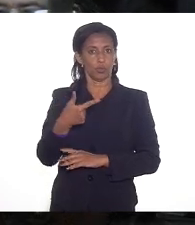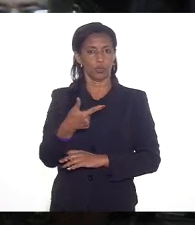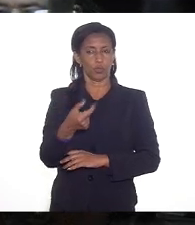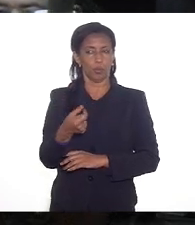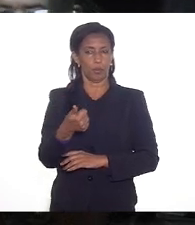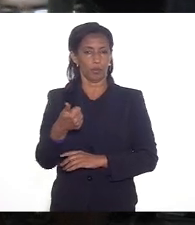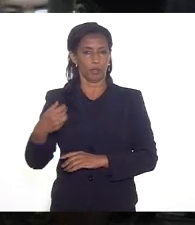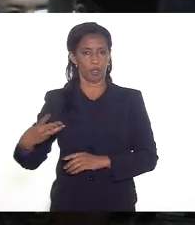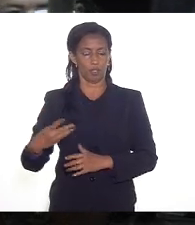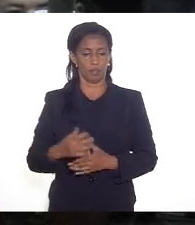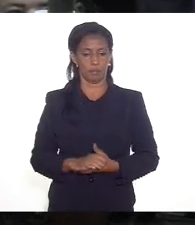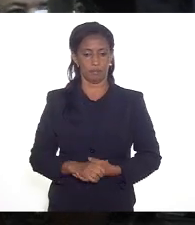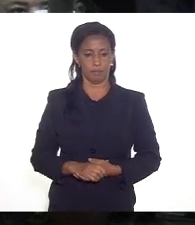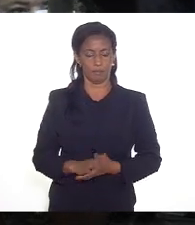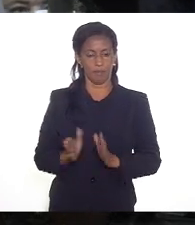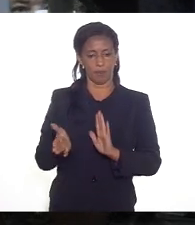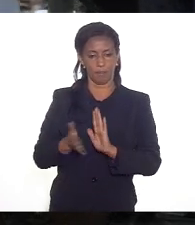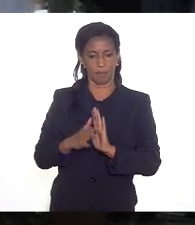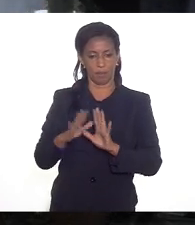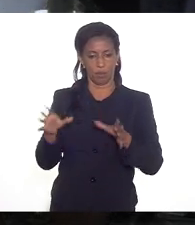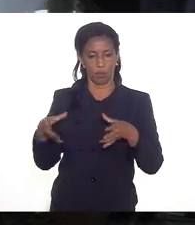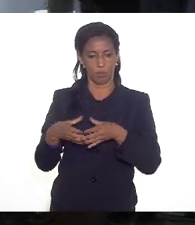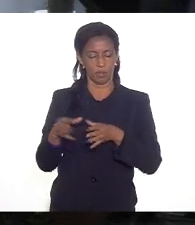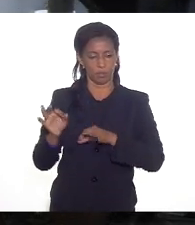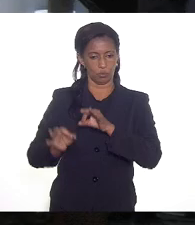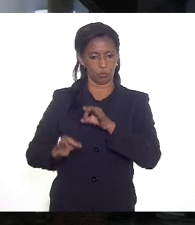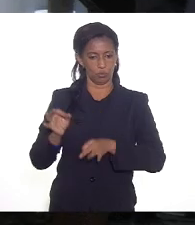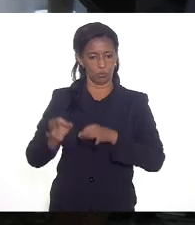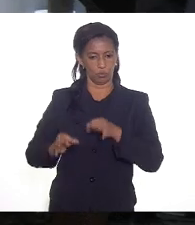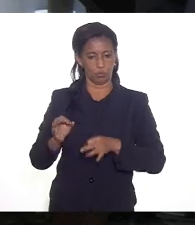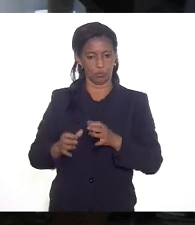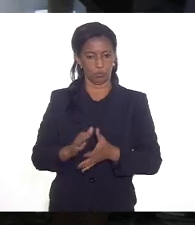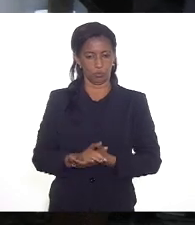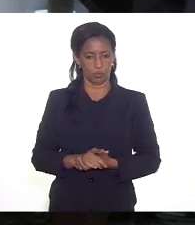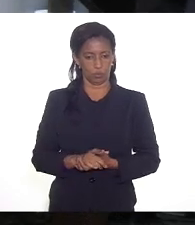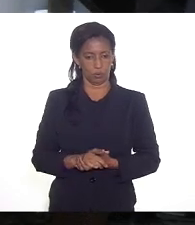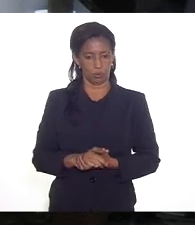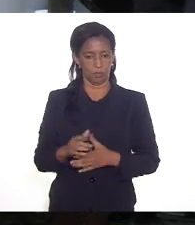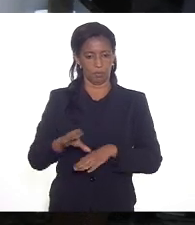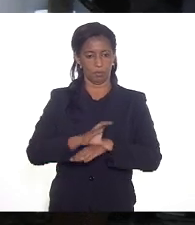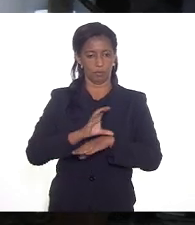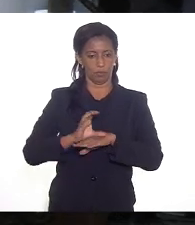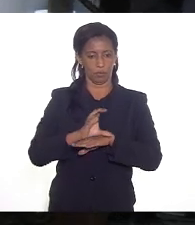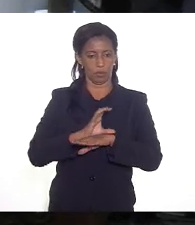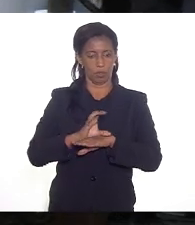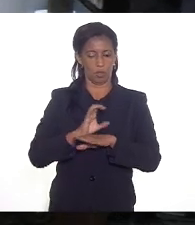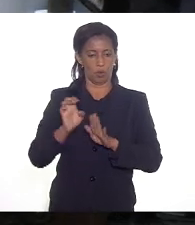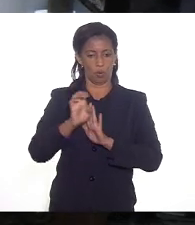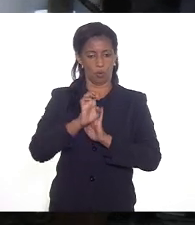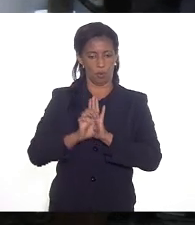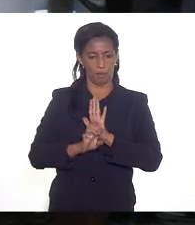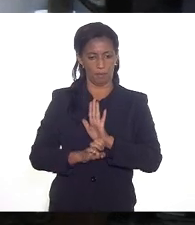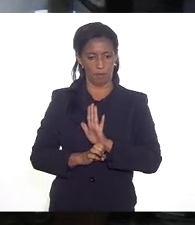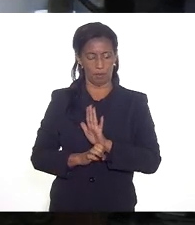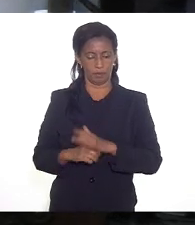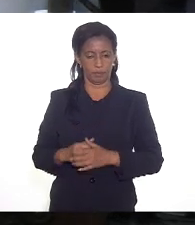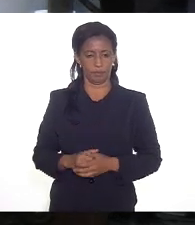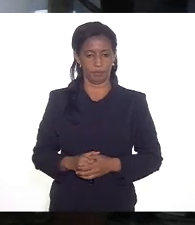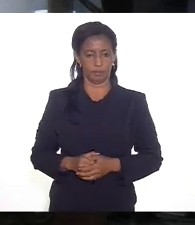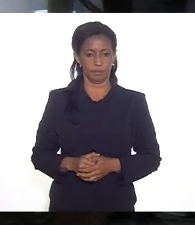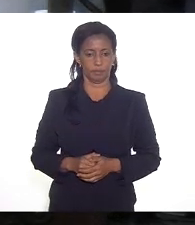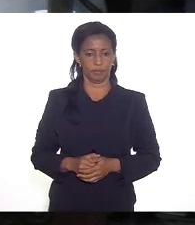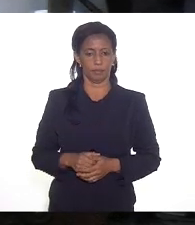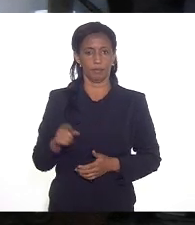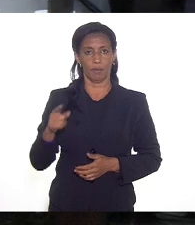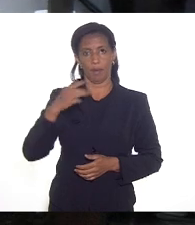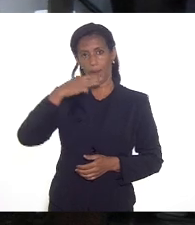2013 pareceres da comissão de consulta pela funcionalidade com emendar questão de onde o presidente